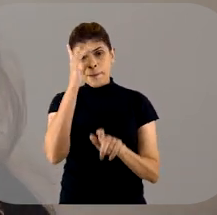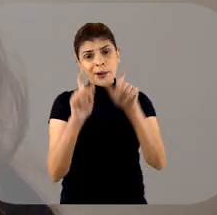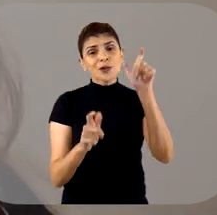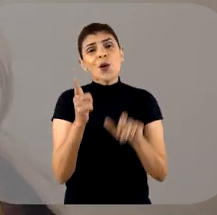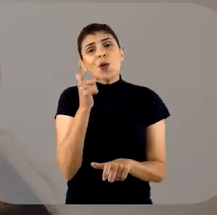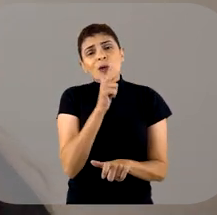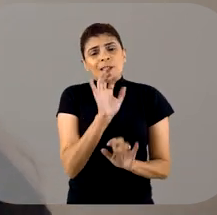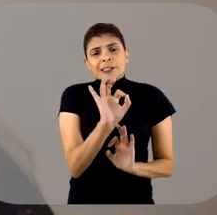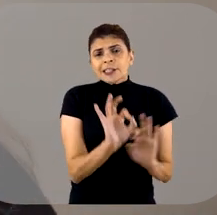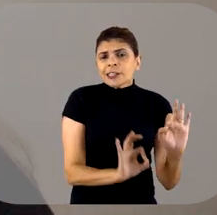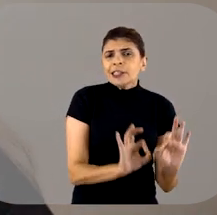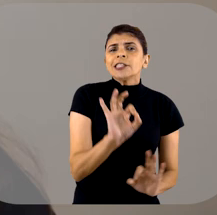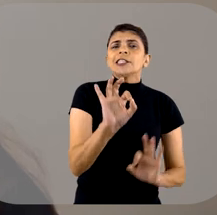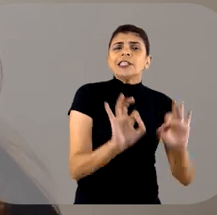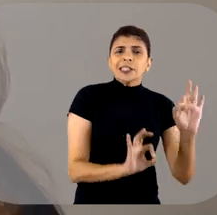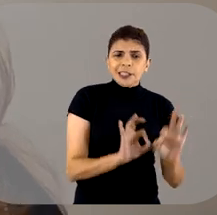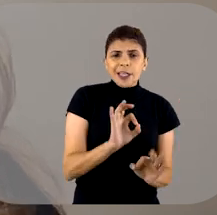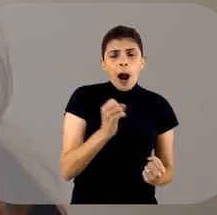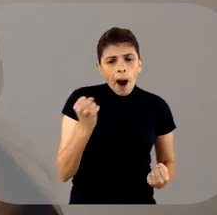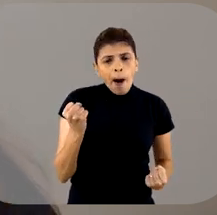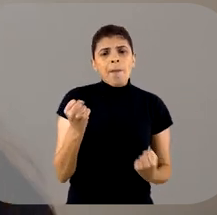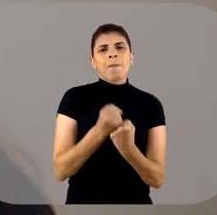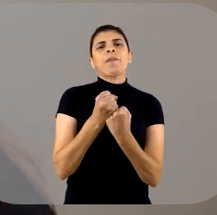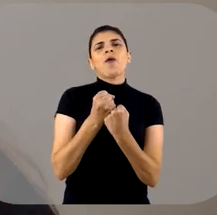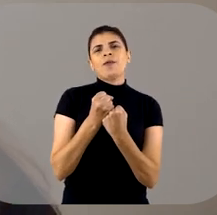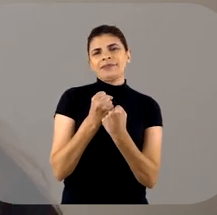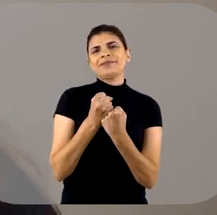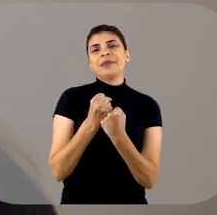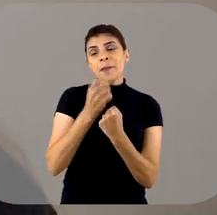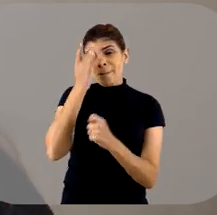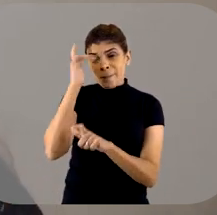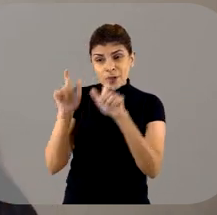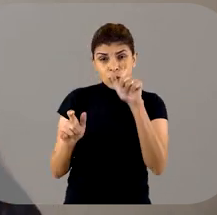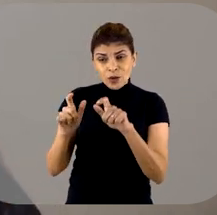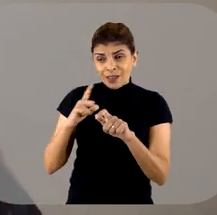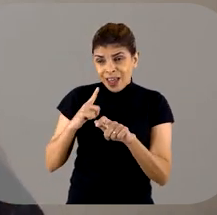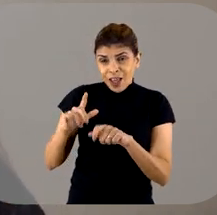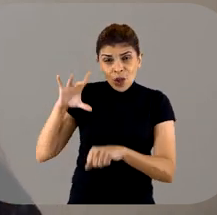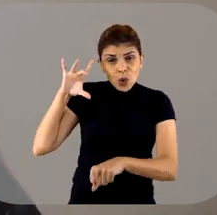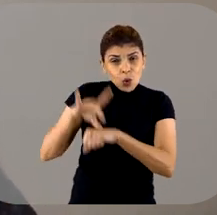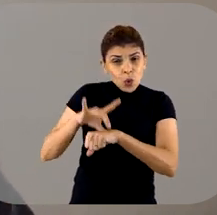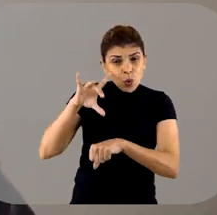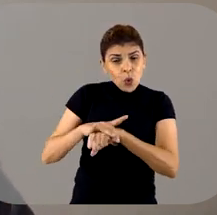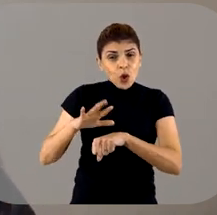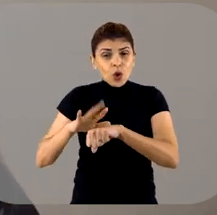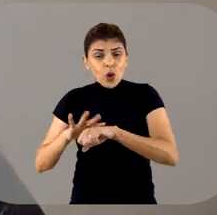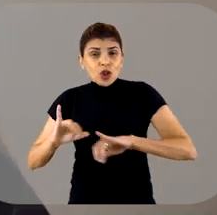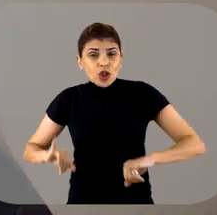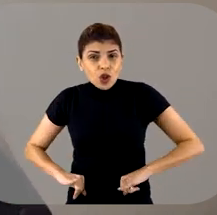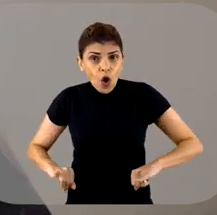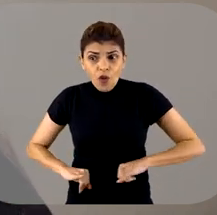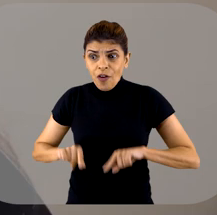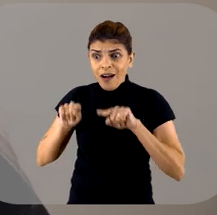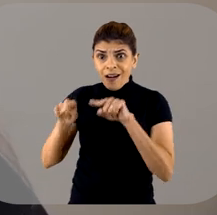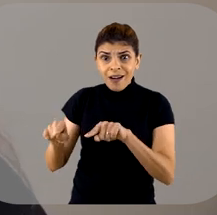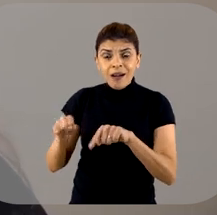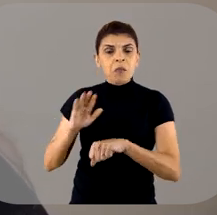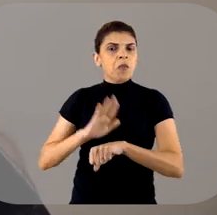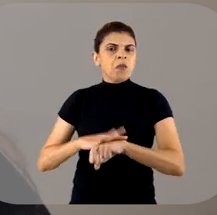além disso, né, eles constituíram um apoio fundamental para aqueles que sofriam